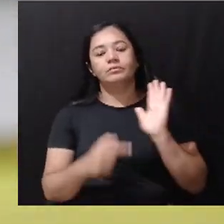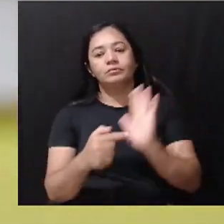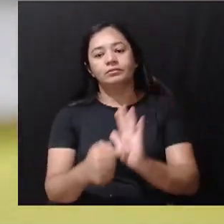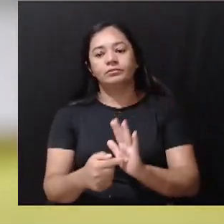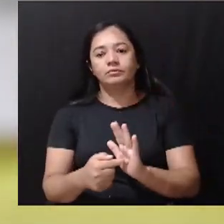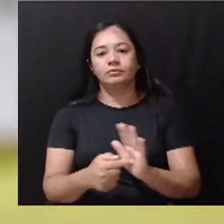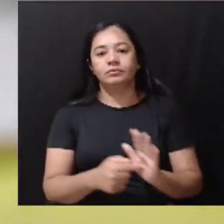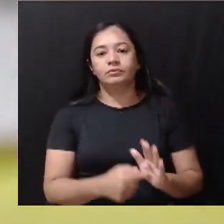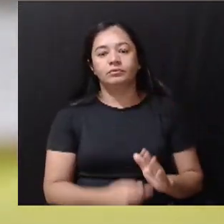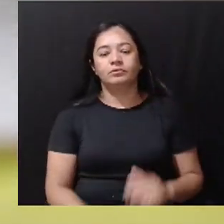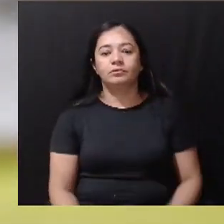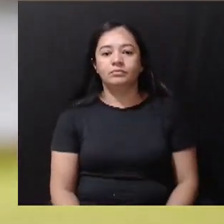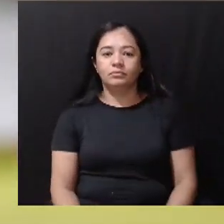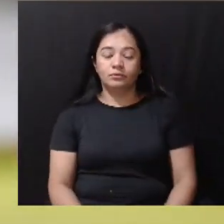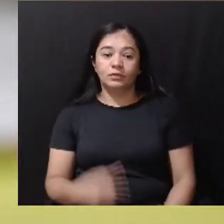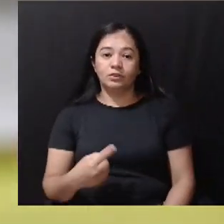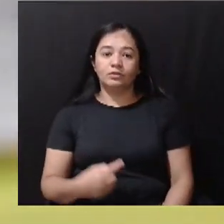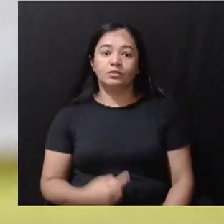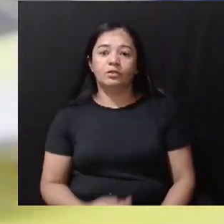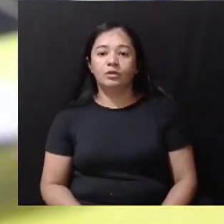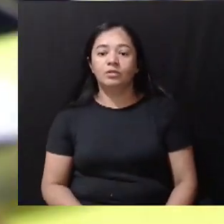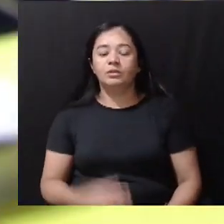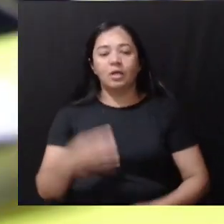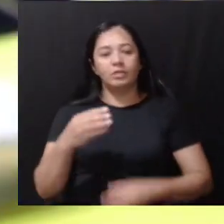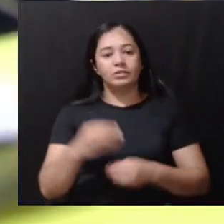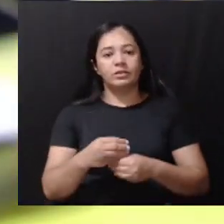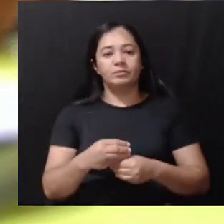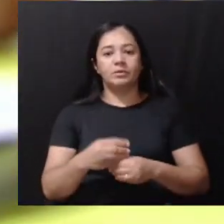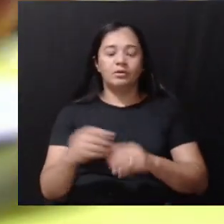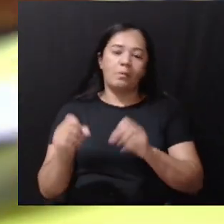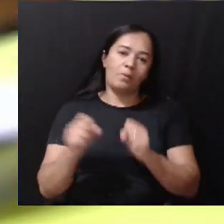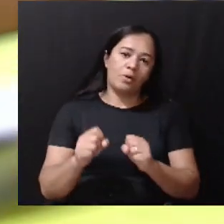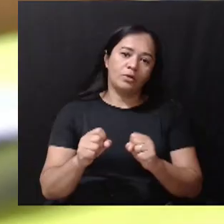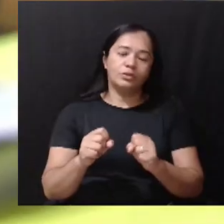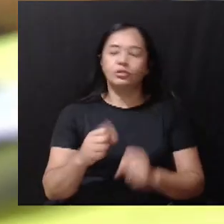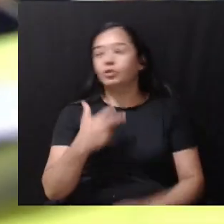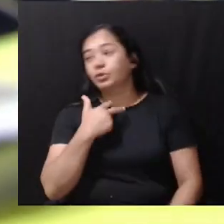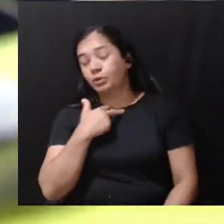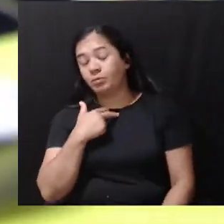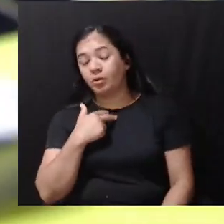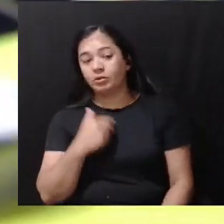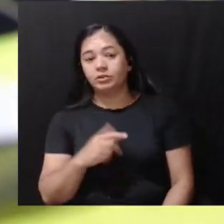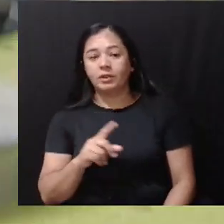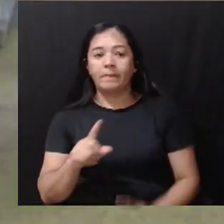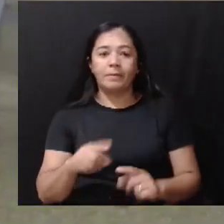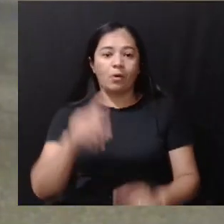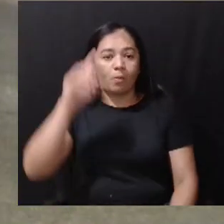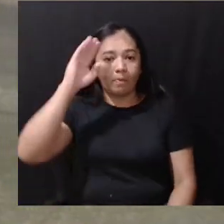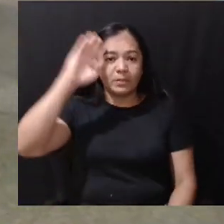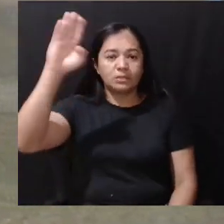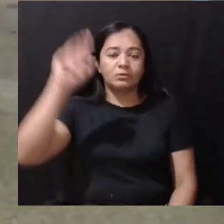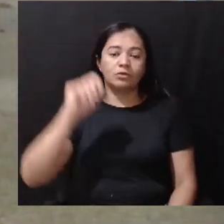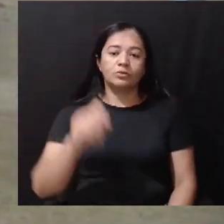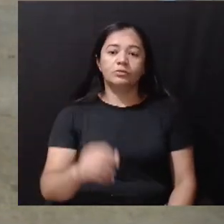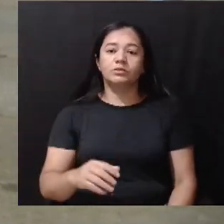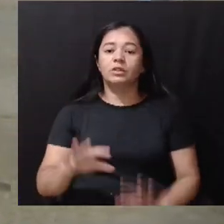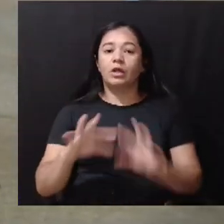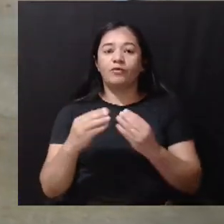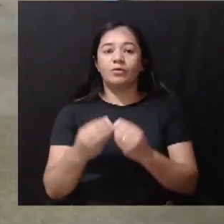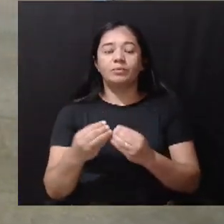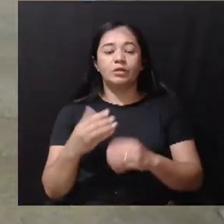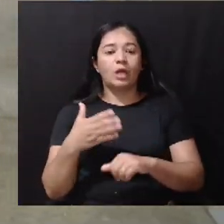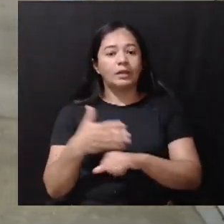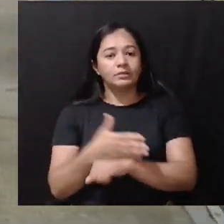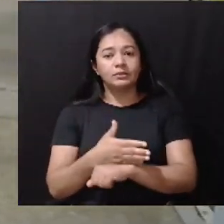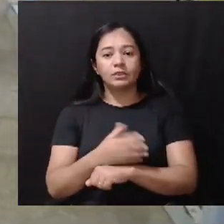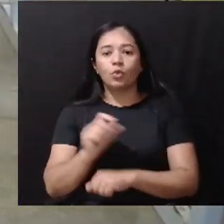casa a gente vai lá colocar as emendas, o que pode e o que não pode. Mas a ideia principal é que o pai tenha acesso ao que está